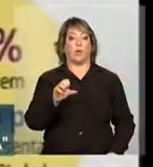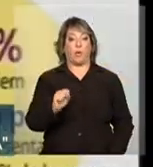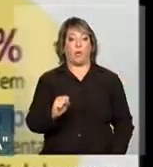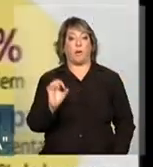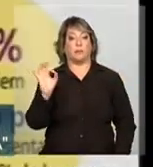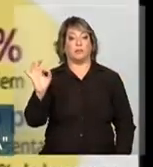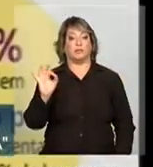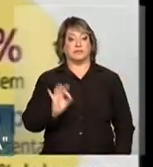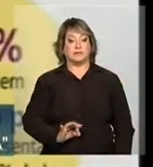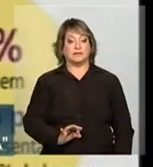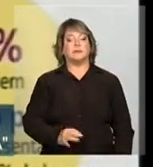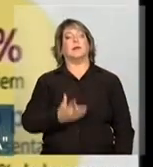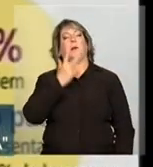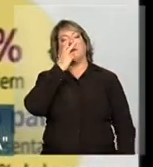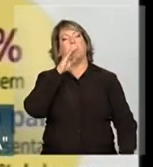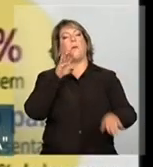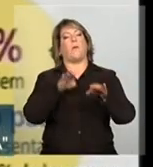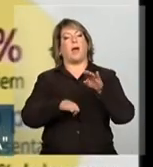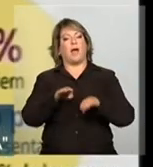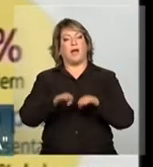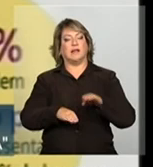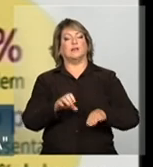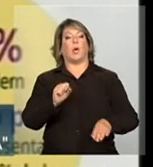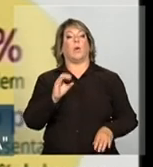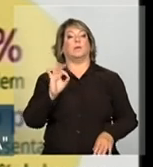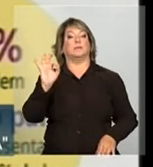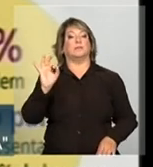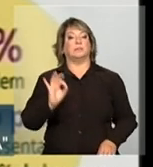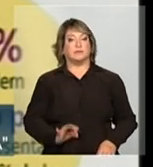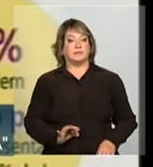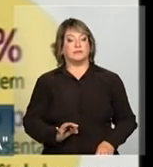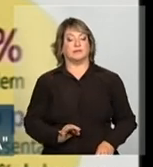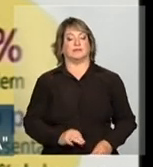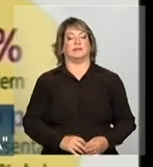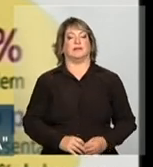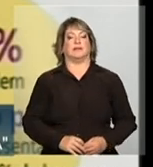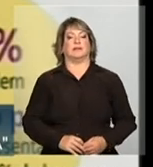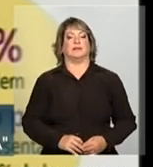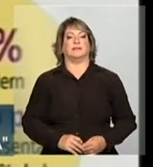78%, portanto, quase chegando nos 80%,